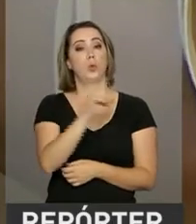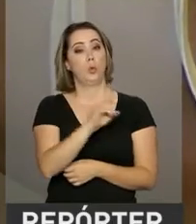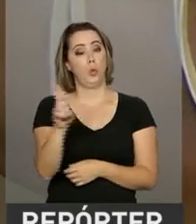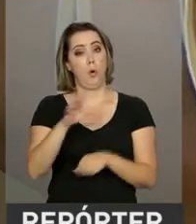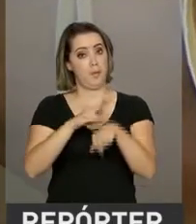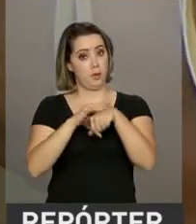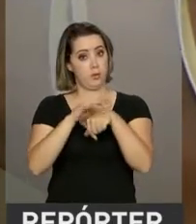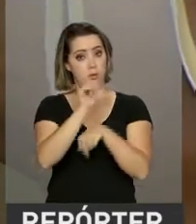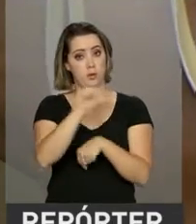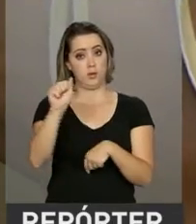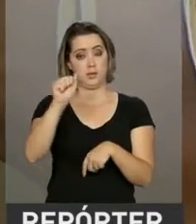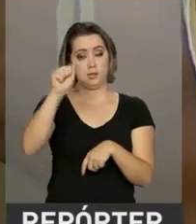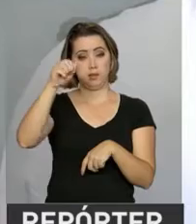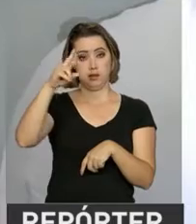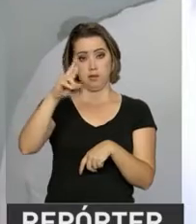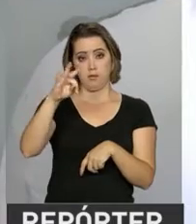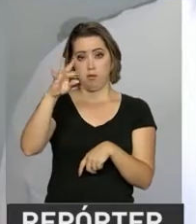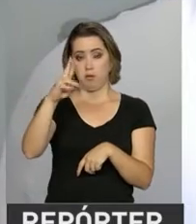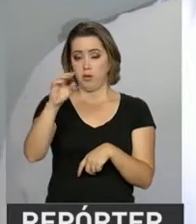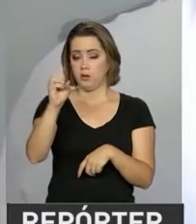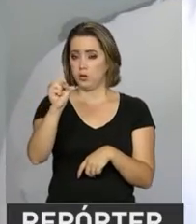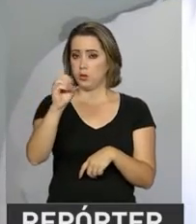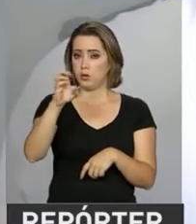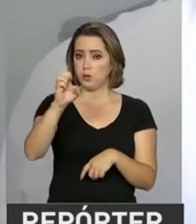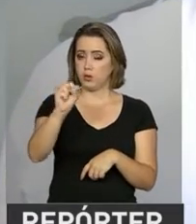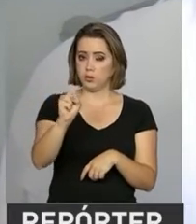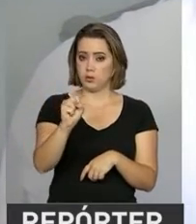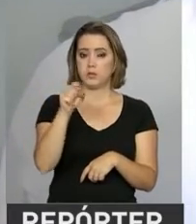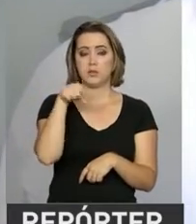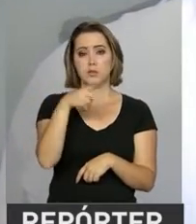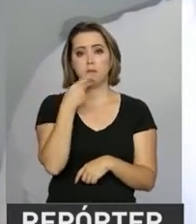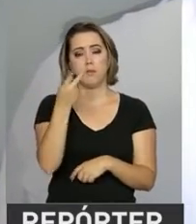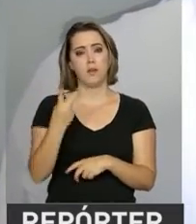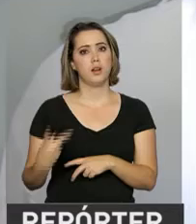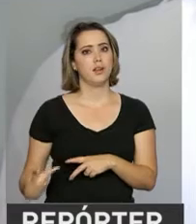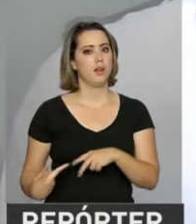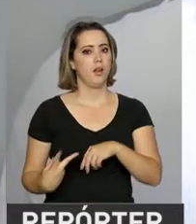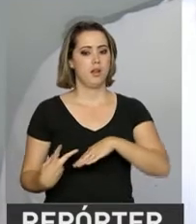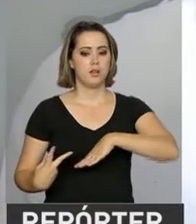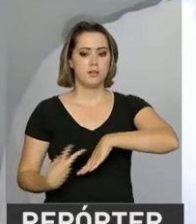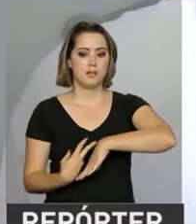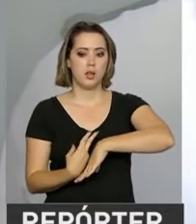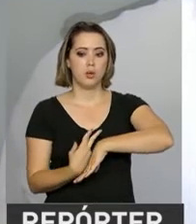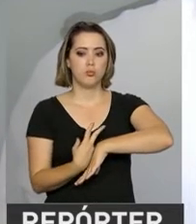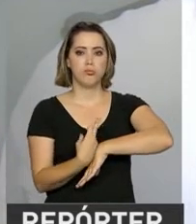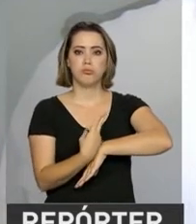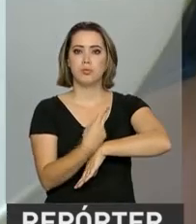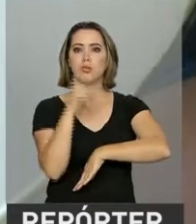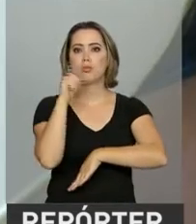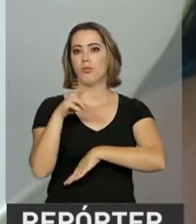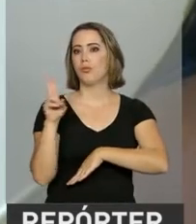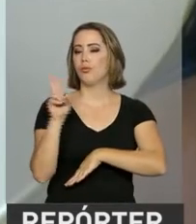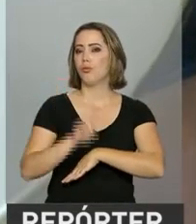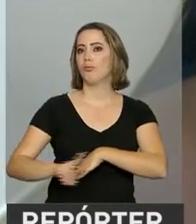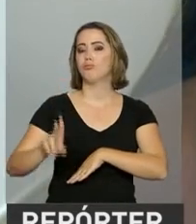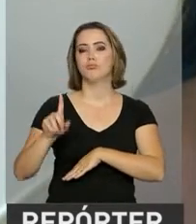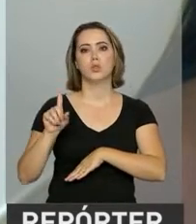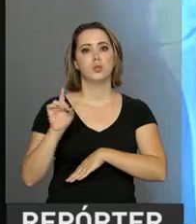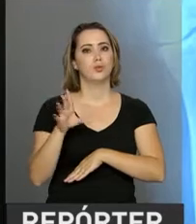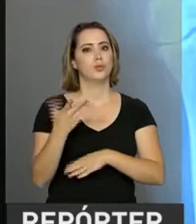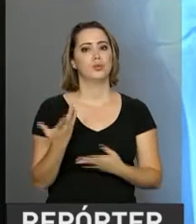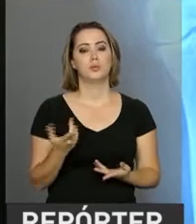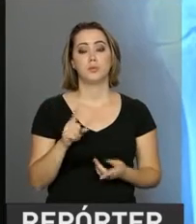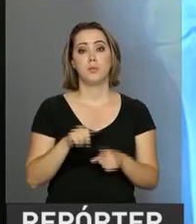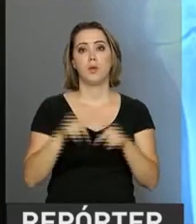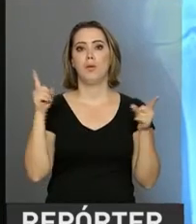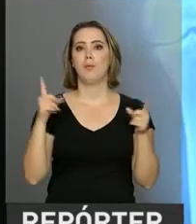desgasta as cartilagens dos ossos e acredita que a cirurgia imediata é a única solução para acabar com a dor só se botar partes